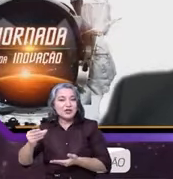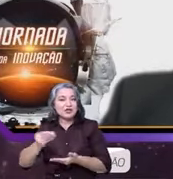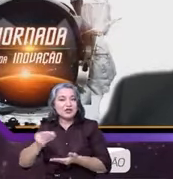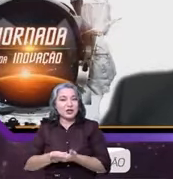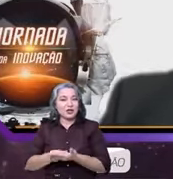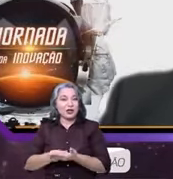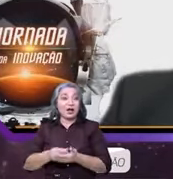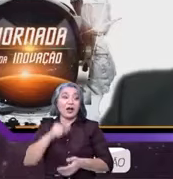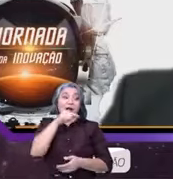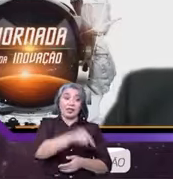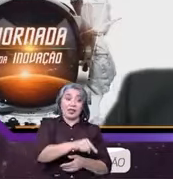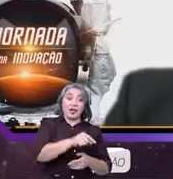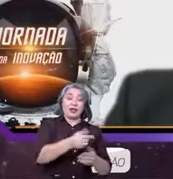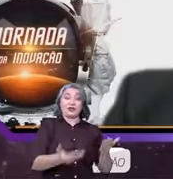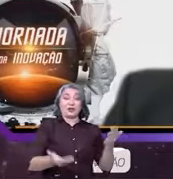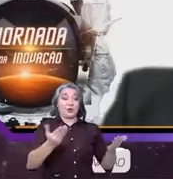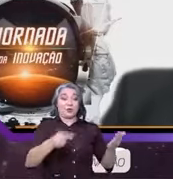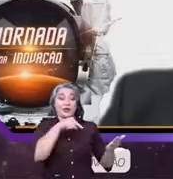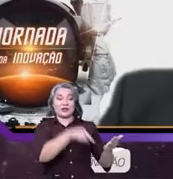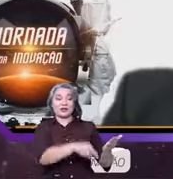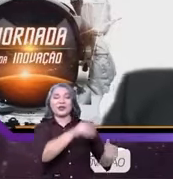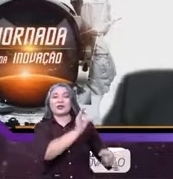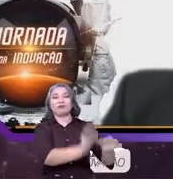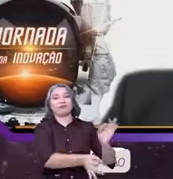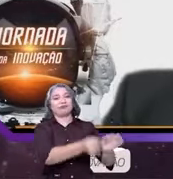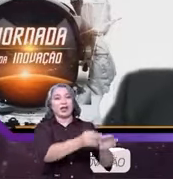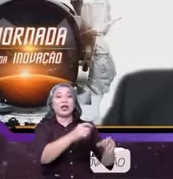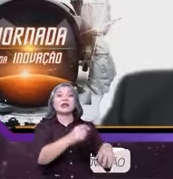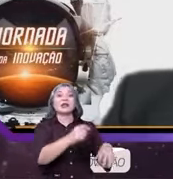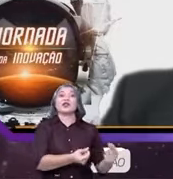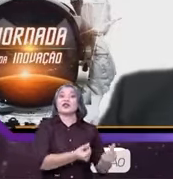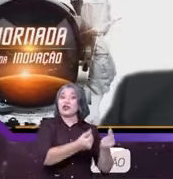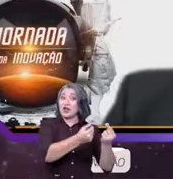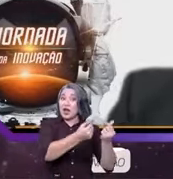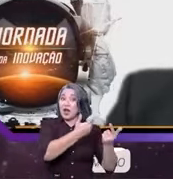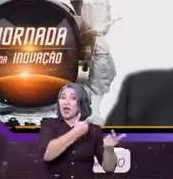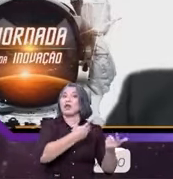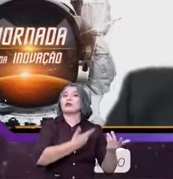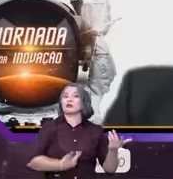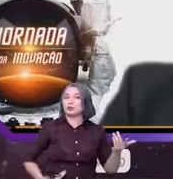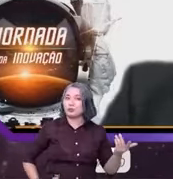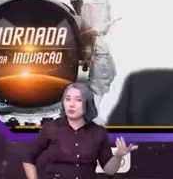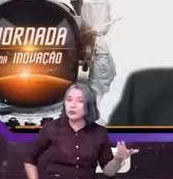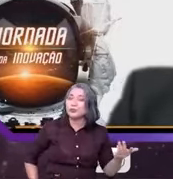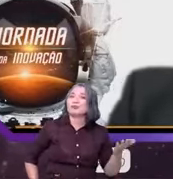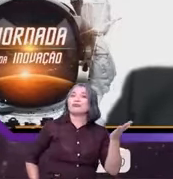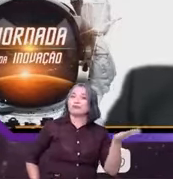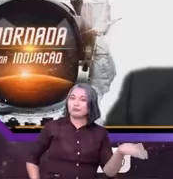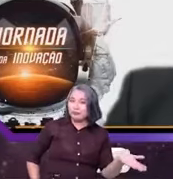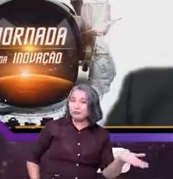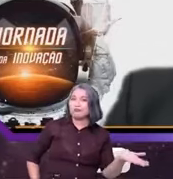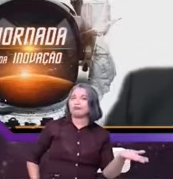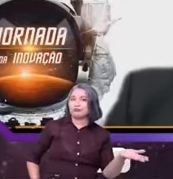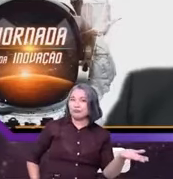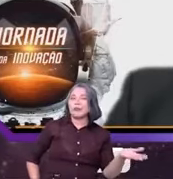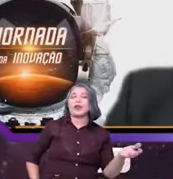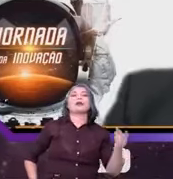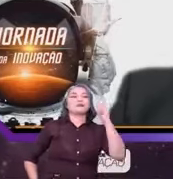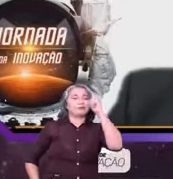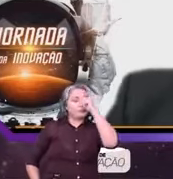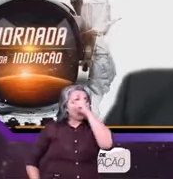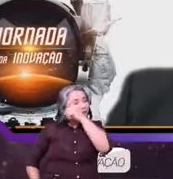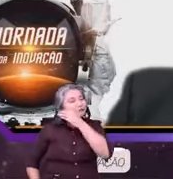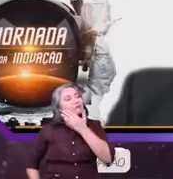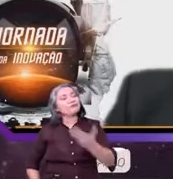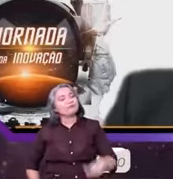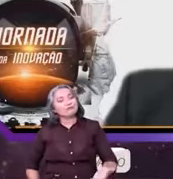no caso do banco é dinheiro, e é dinheiro de contas correntes ou é dinheiro dele, é difícil. Então, é